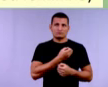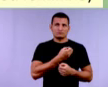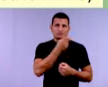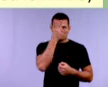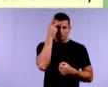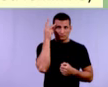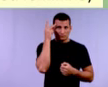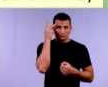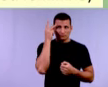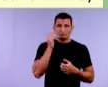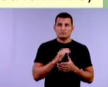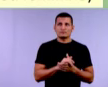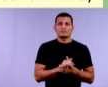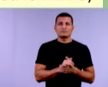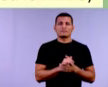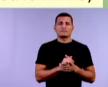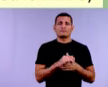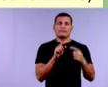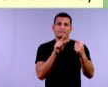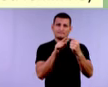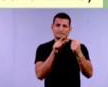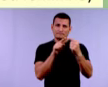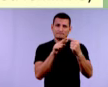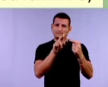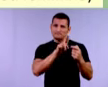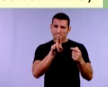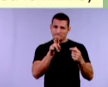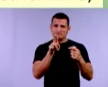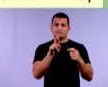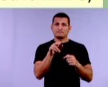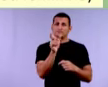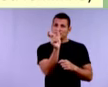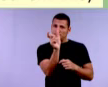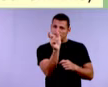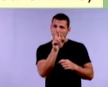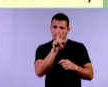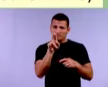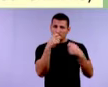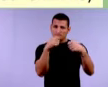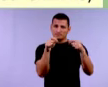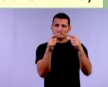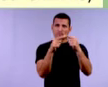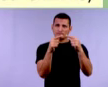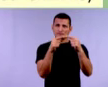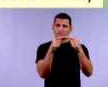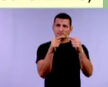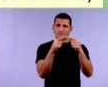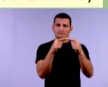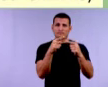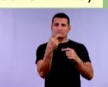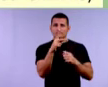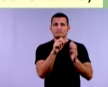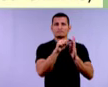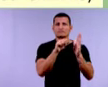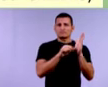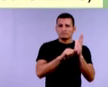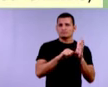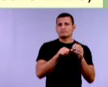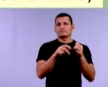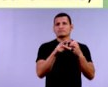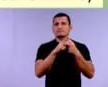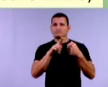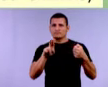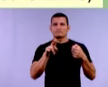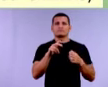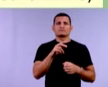a concordância nominal, o nome tem que concordar com os seus modificadores, seja o artigo, seja o pronome, seja o